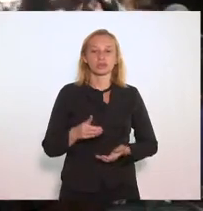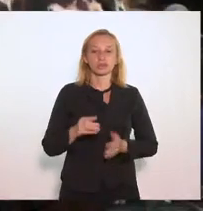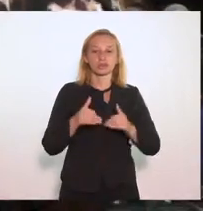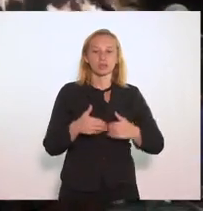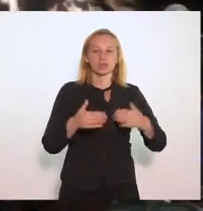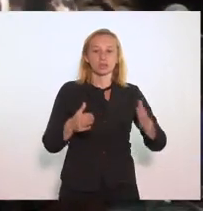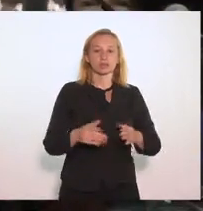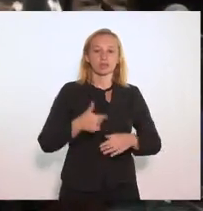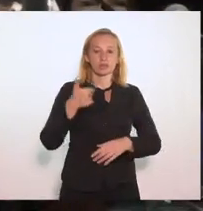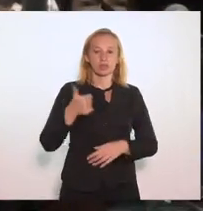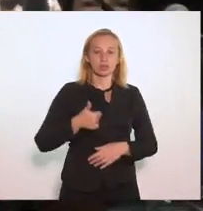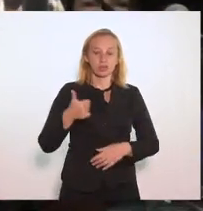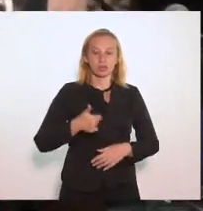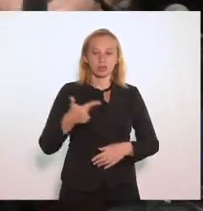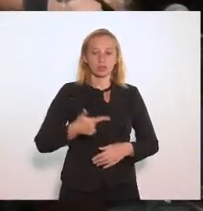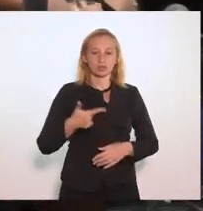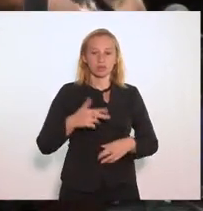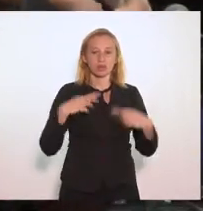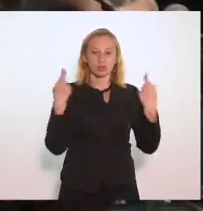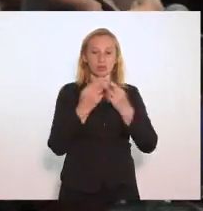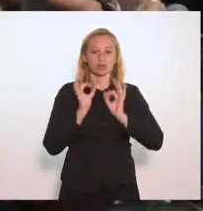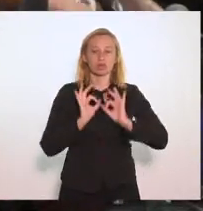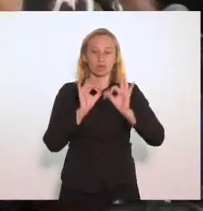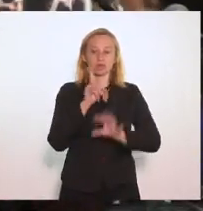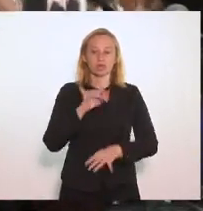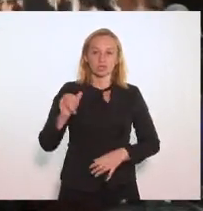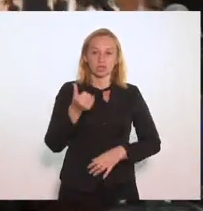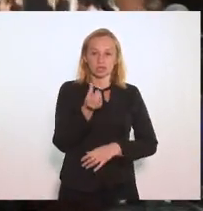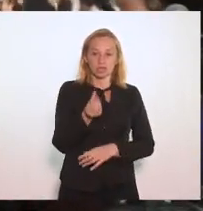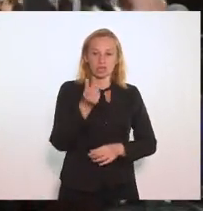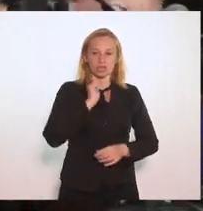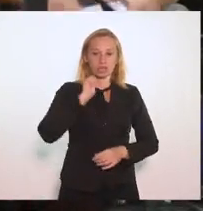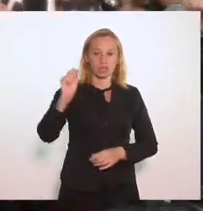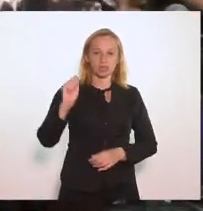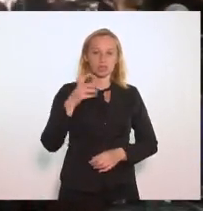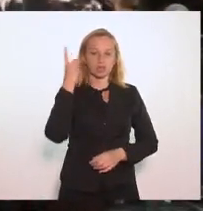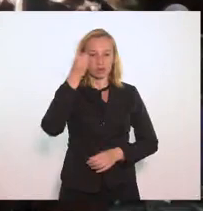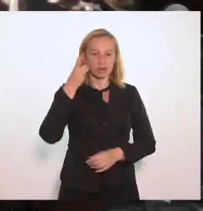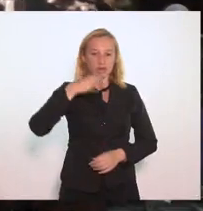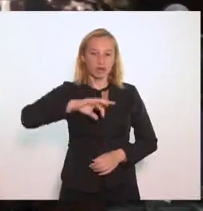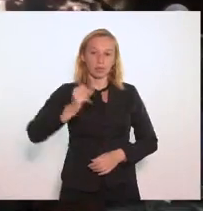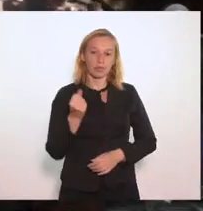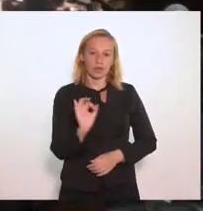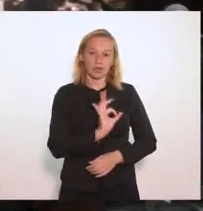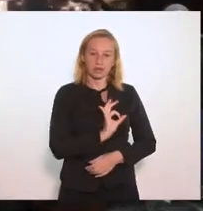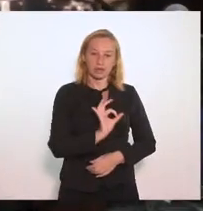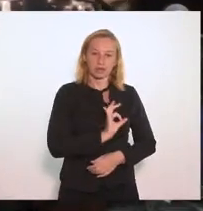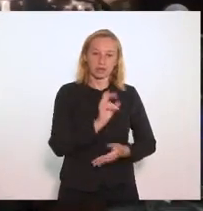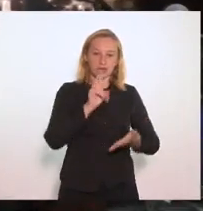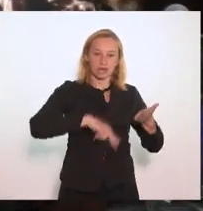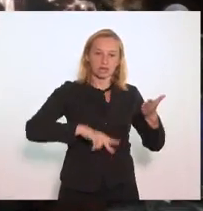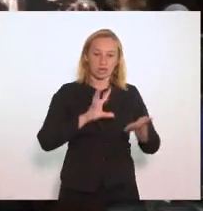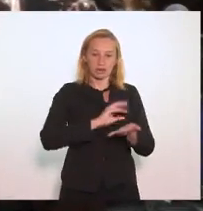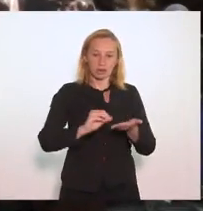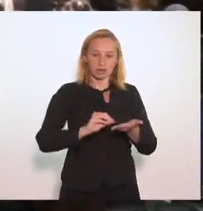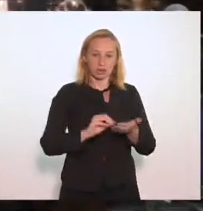a segunda sessão extraordinária do dia 6 de abril. A presidência convida a deputada Marta Rocha a fazer a leitura da ata da sessão anterior.